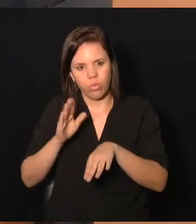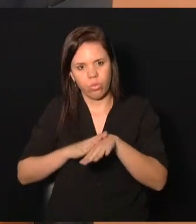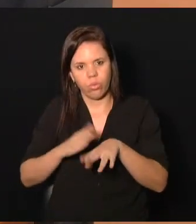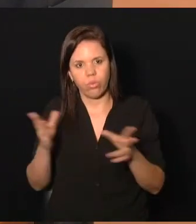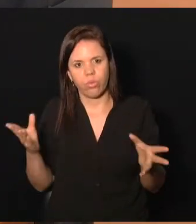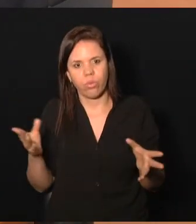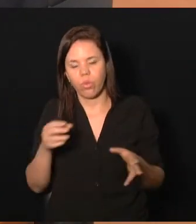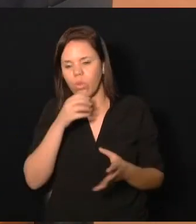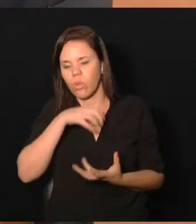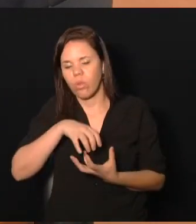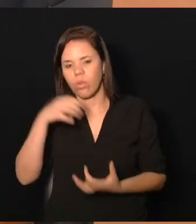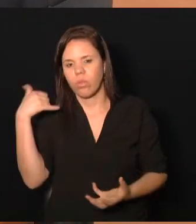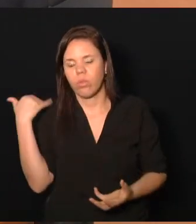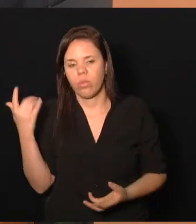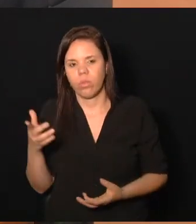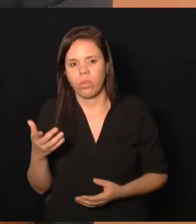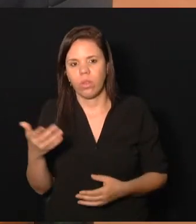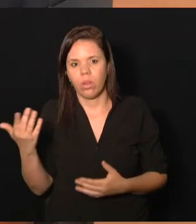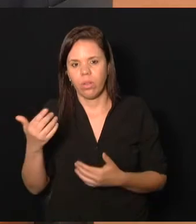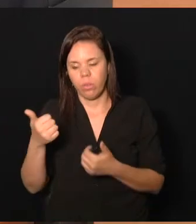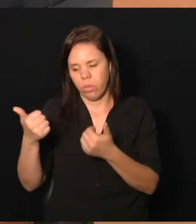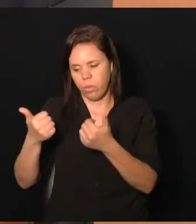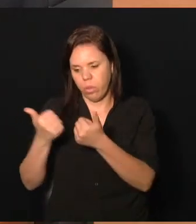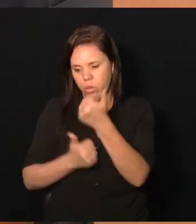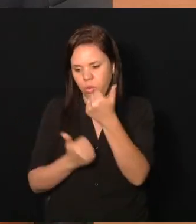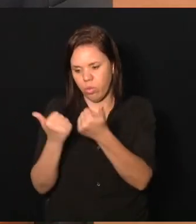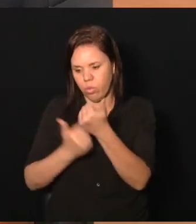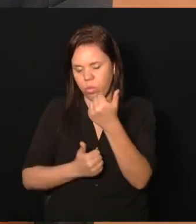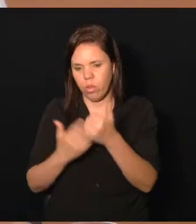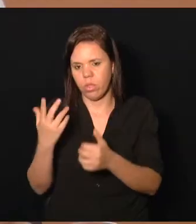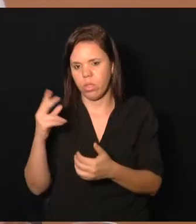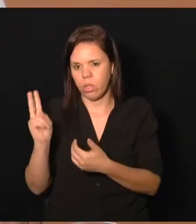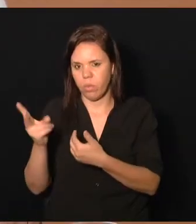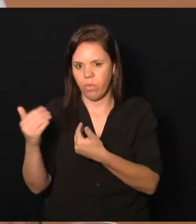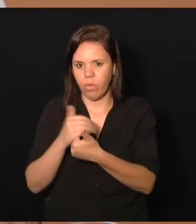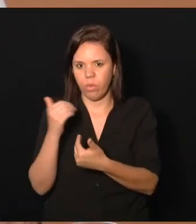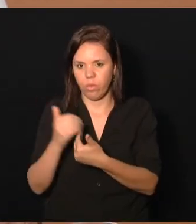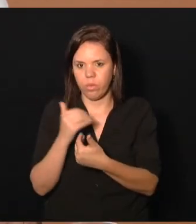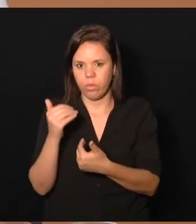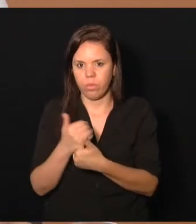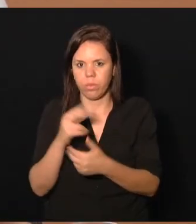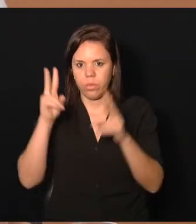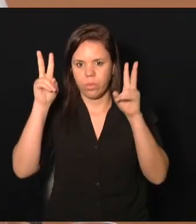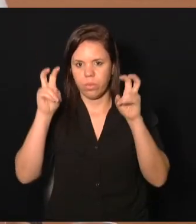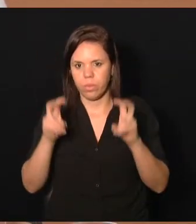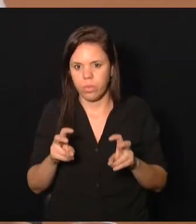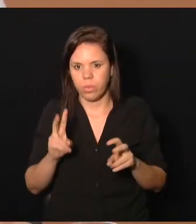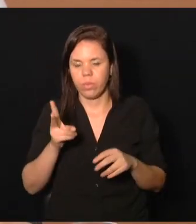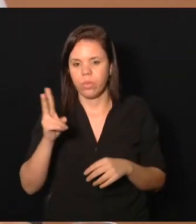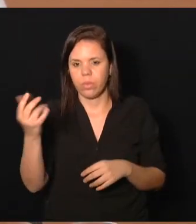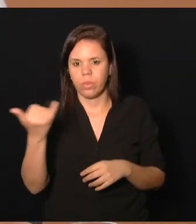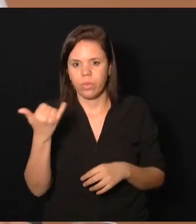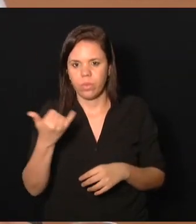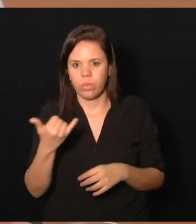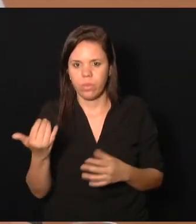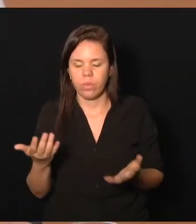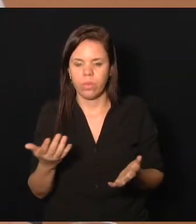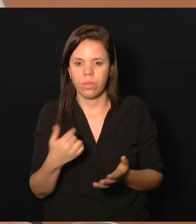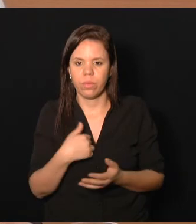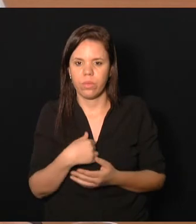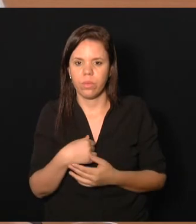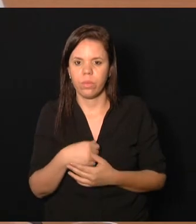ficou primeiro suplente, mas ele está fora. Mas sempre foi a pessoa que me orientou nesses assuntos. E ele sempre disse para mim, ele falou